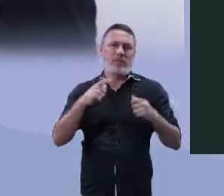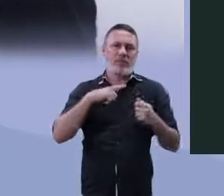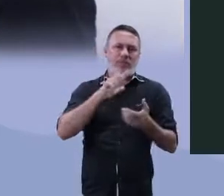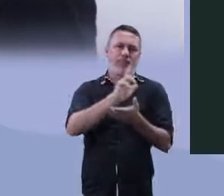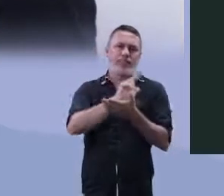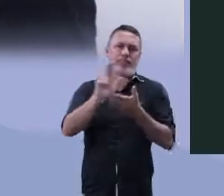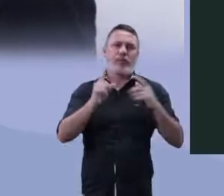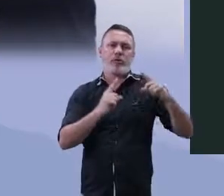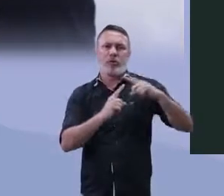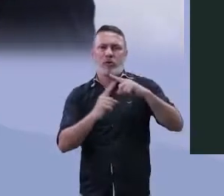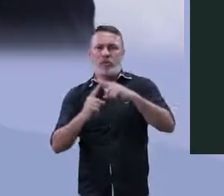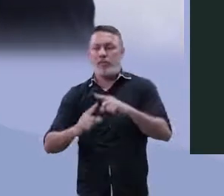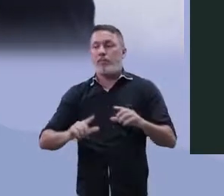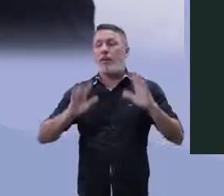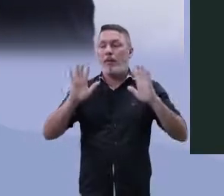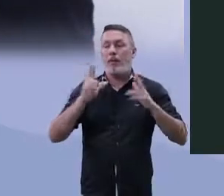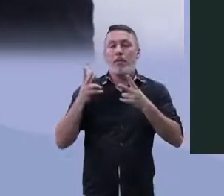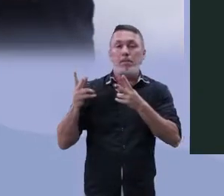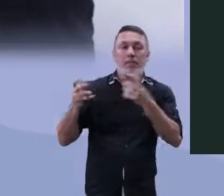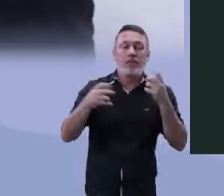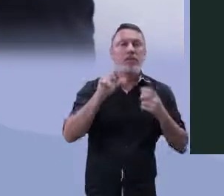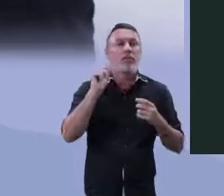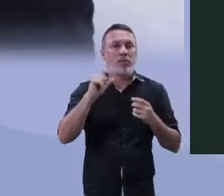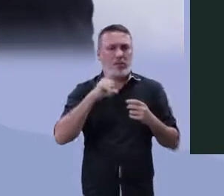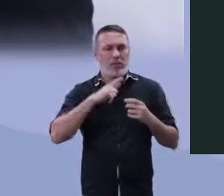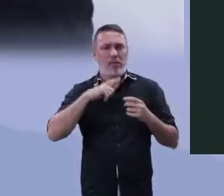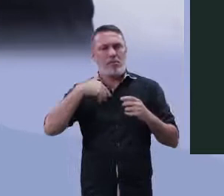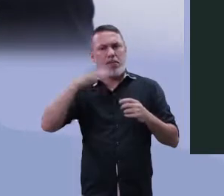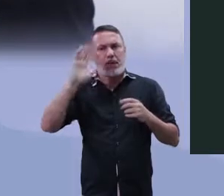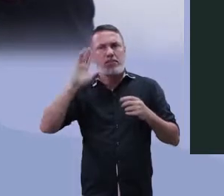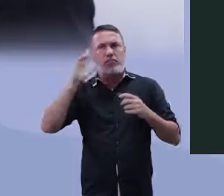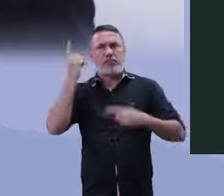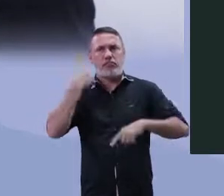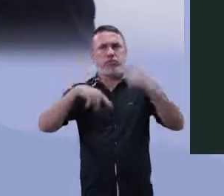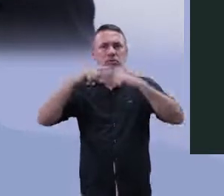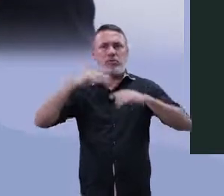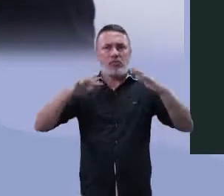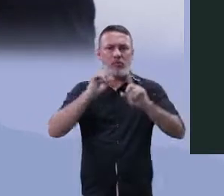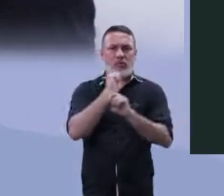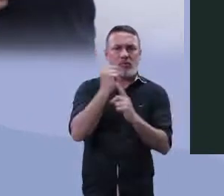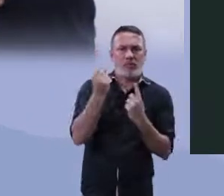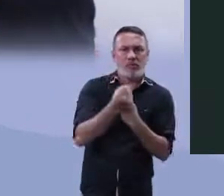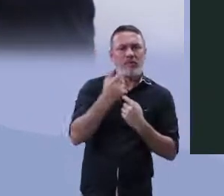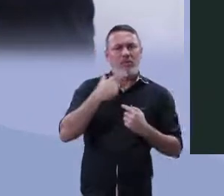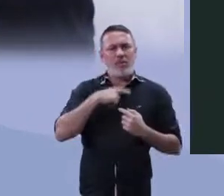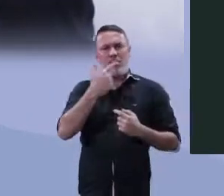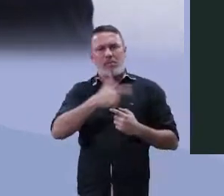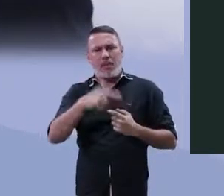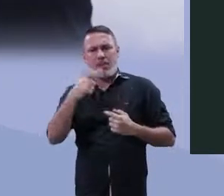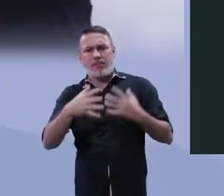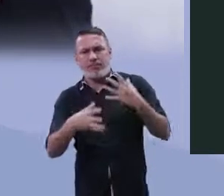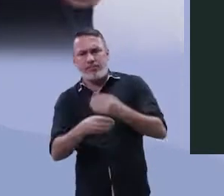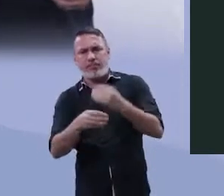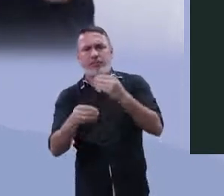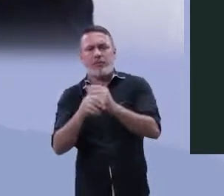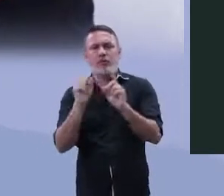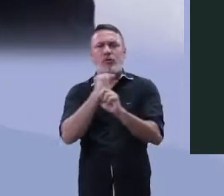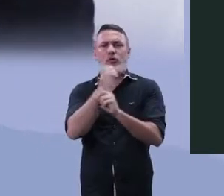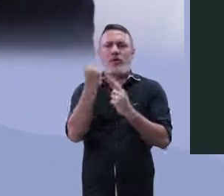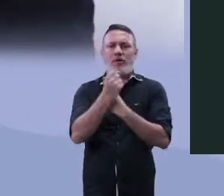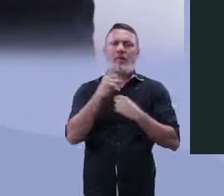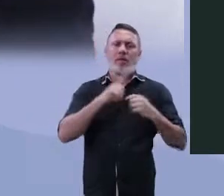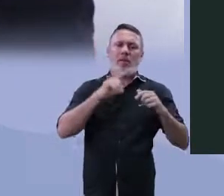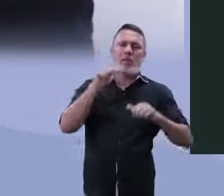são os mais diversos. Mas aí a gente vai ver também que há uma evolução dos próprios movimentos sociais, à medida que as sociedades foram se